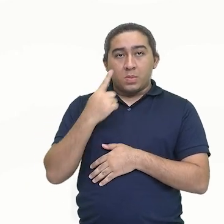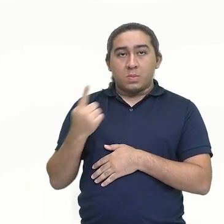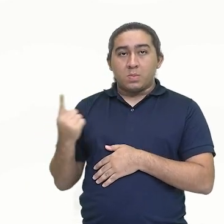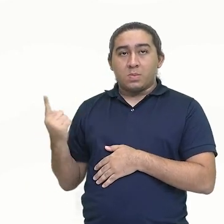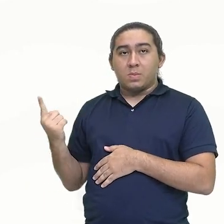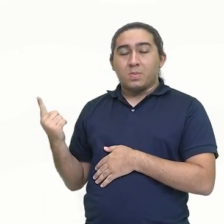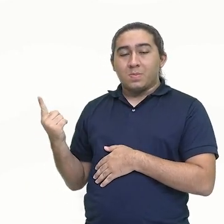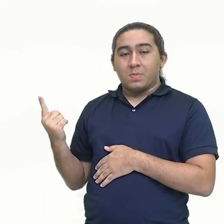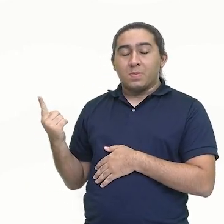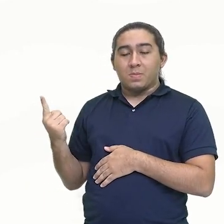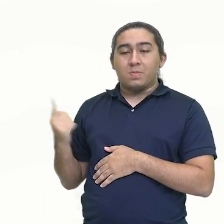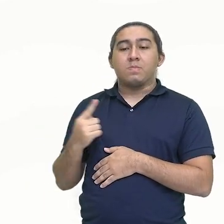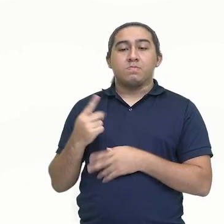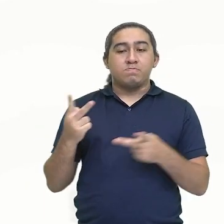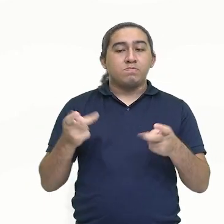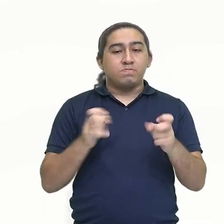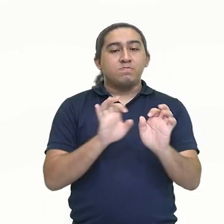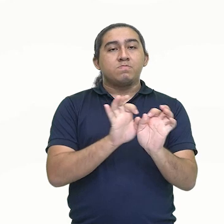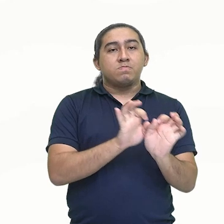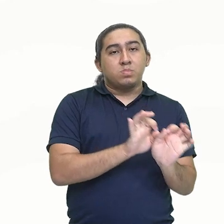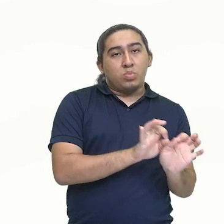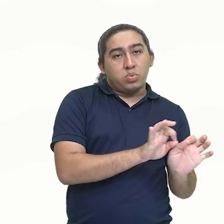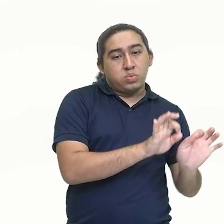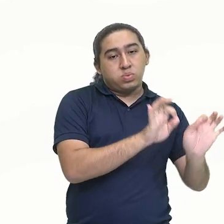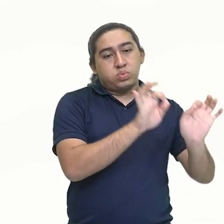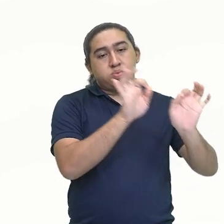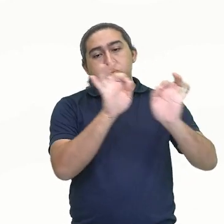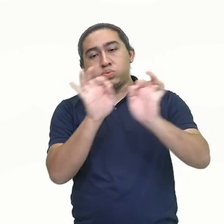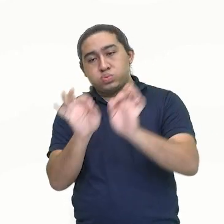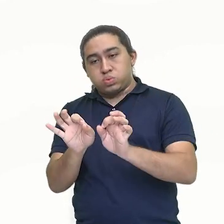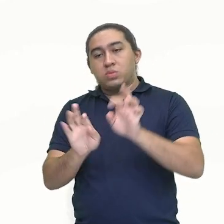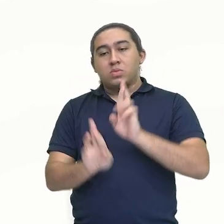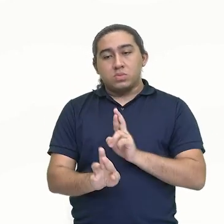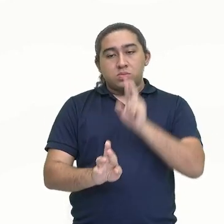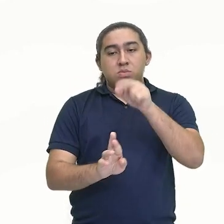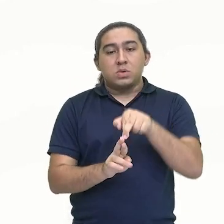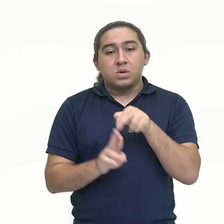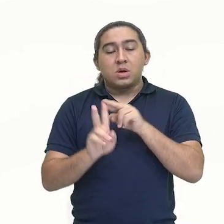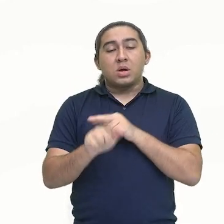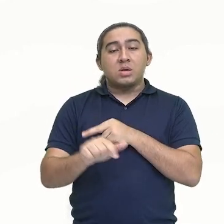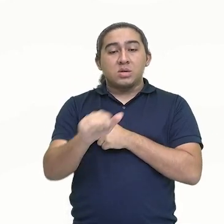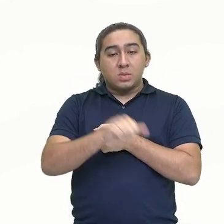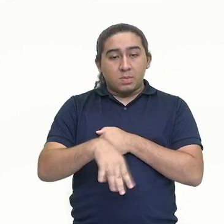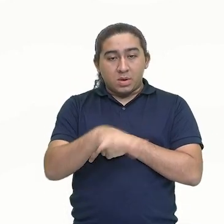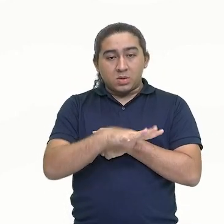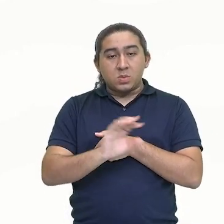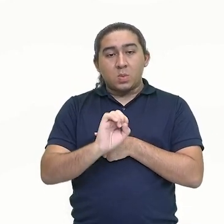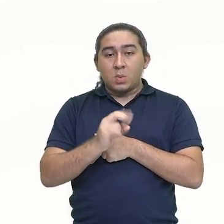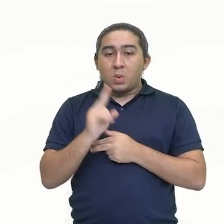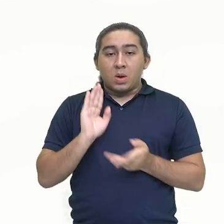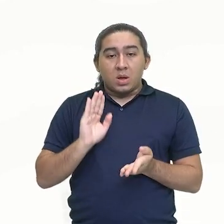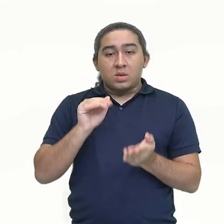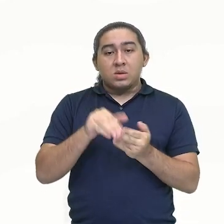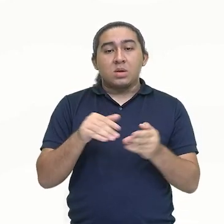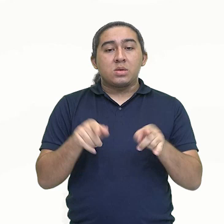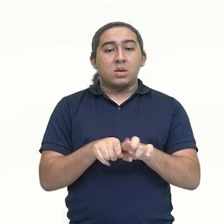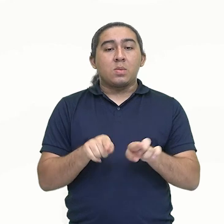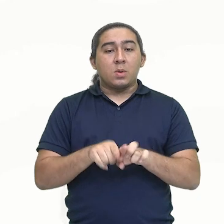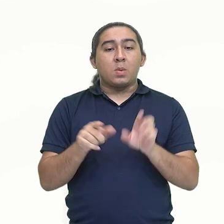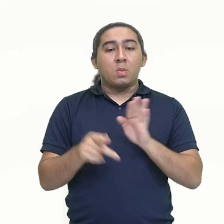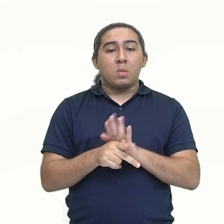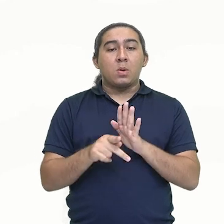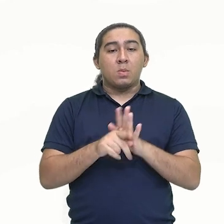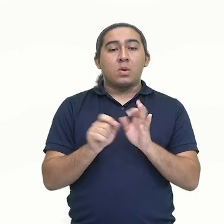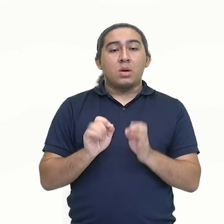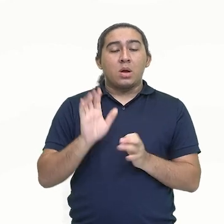observa esses fluxos migratórios entre esses continentes, ou até mesmo os fluxos migratórios que